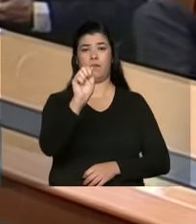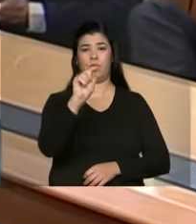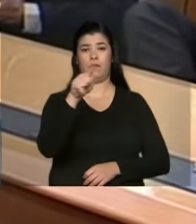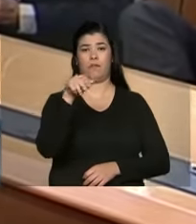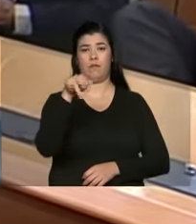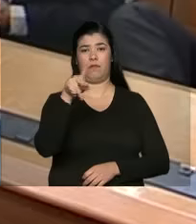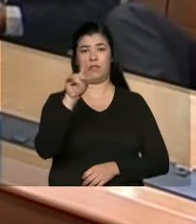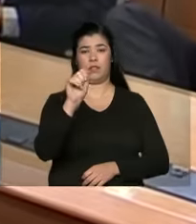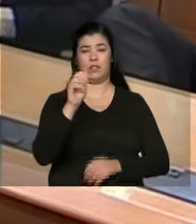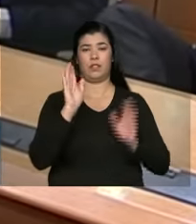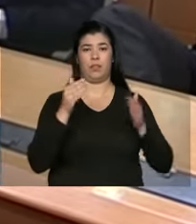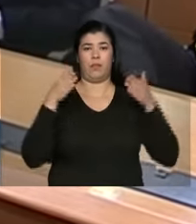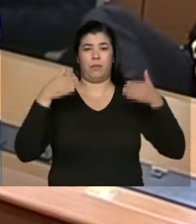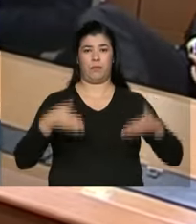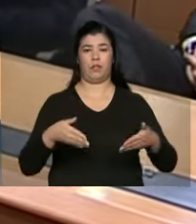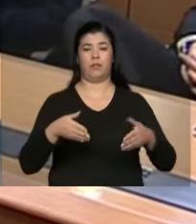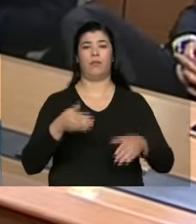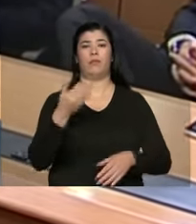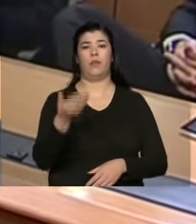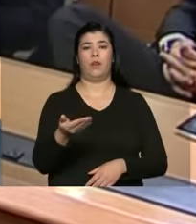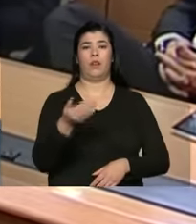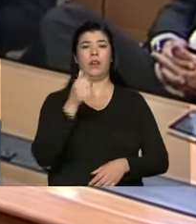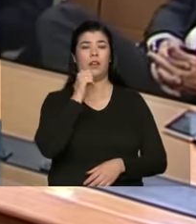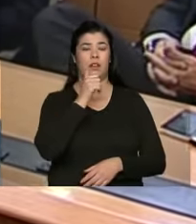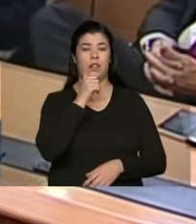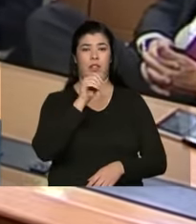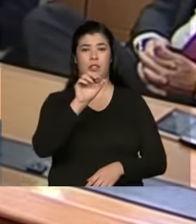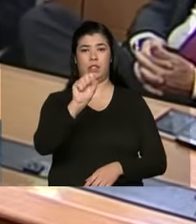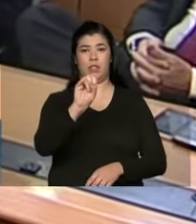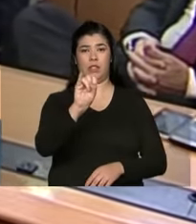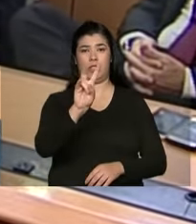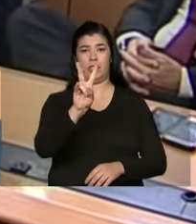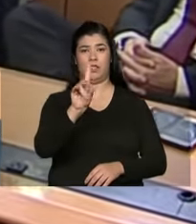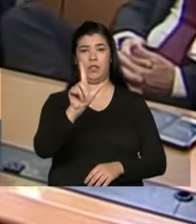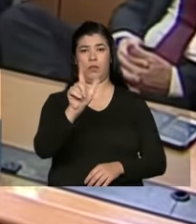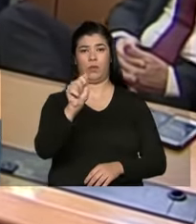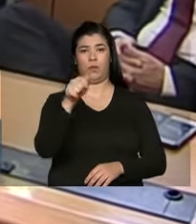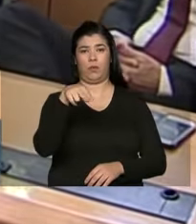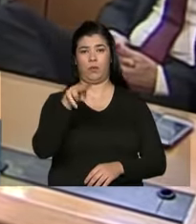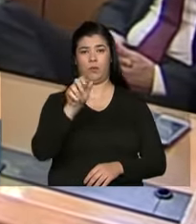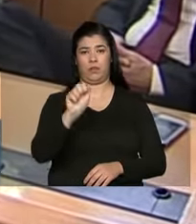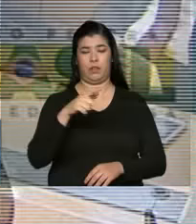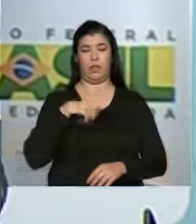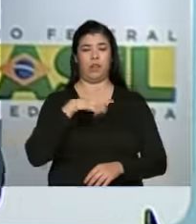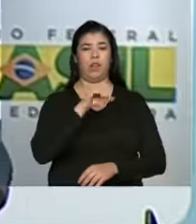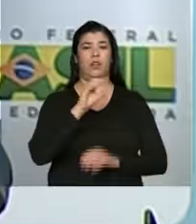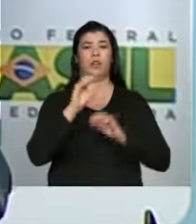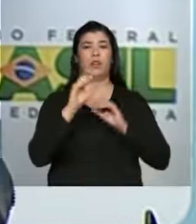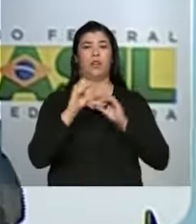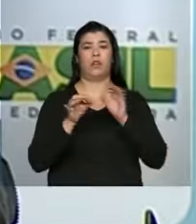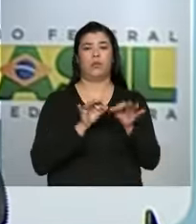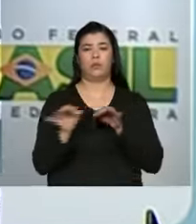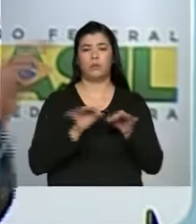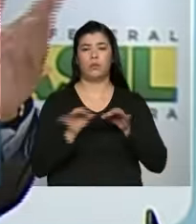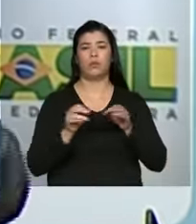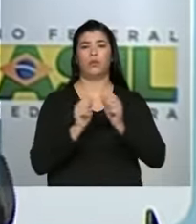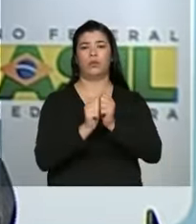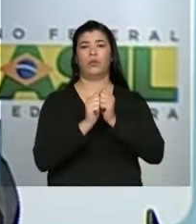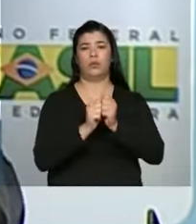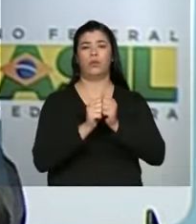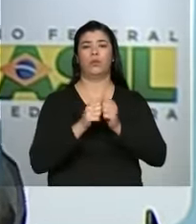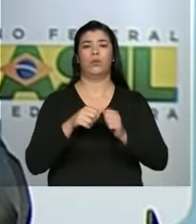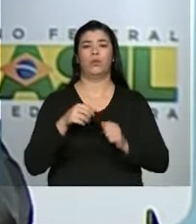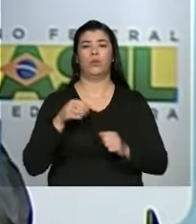gente a Silvana Nossa chefe de gabinete que coordenou pelo Ministério da Saúde junto com assim um trabalho muito especial o